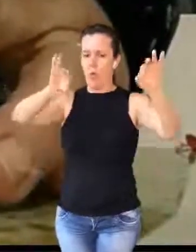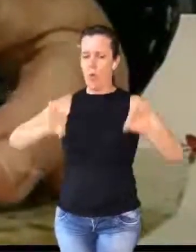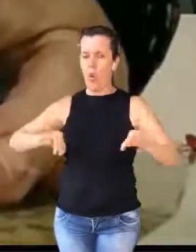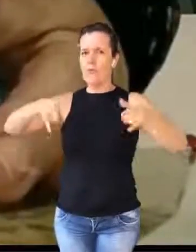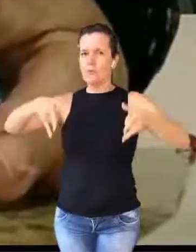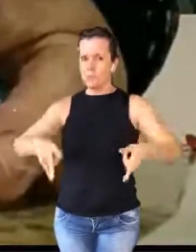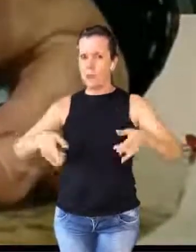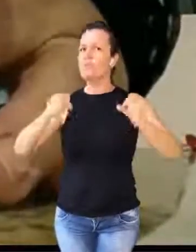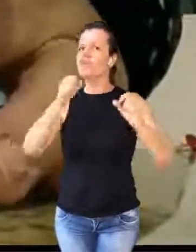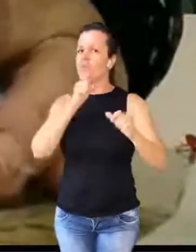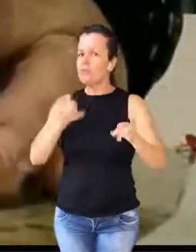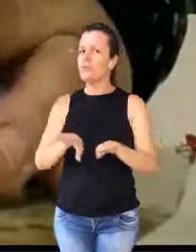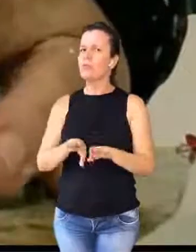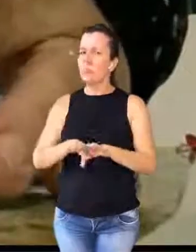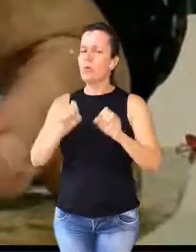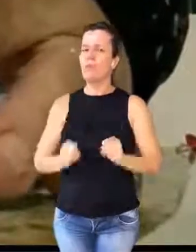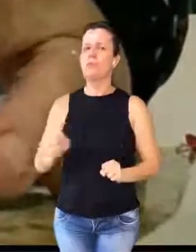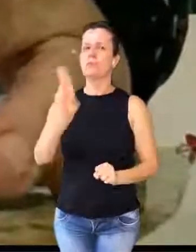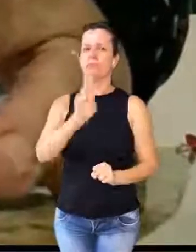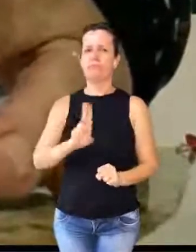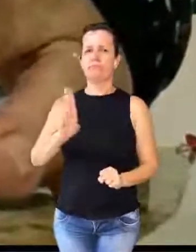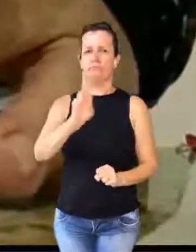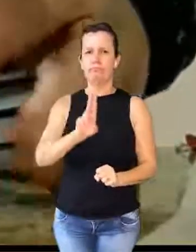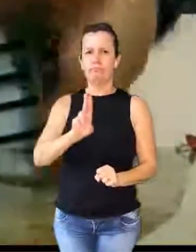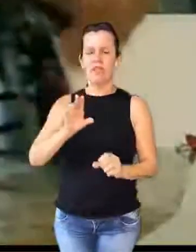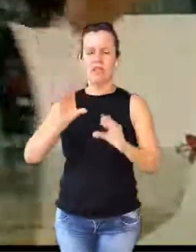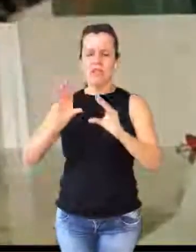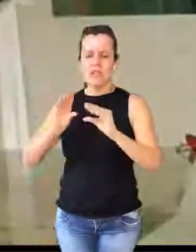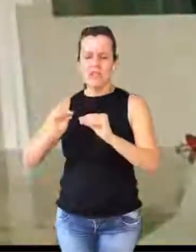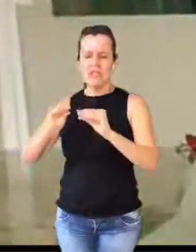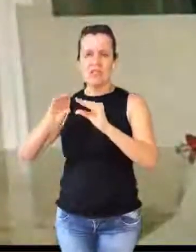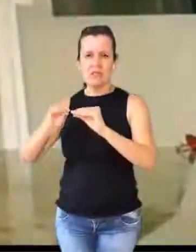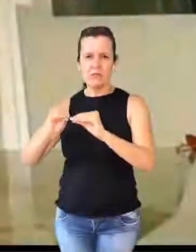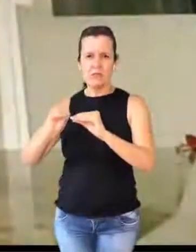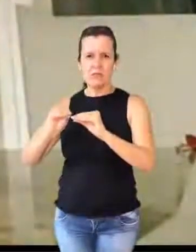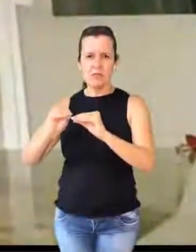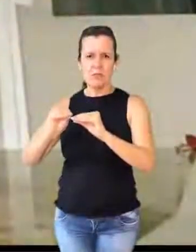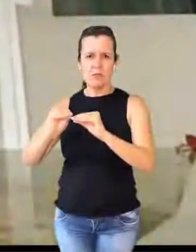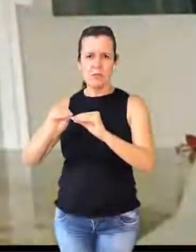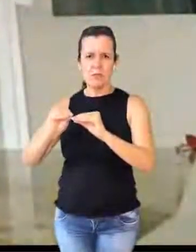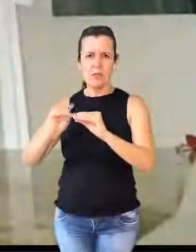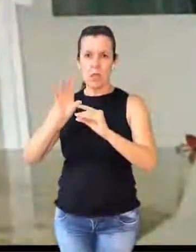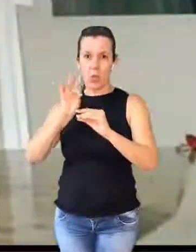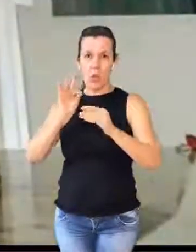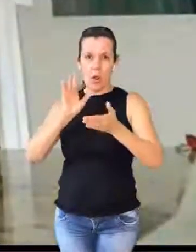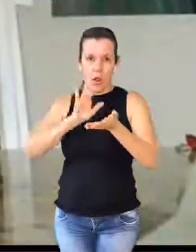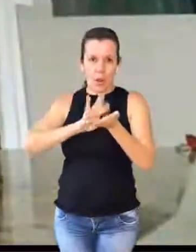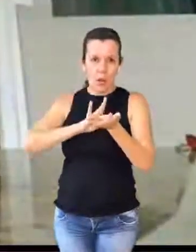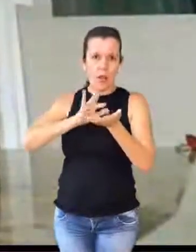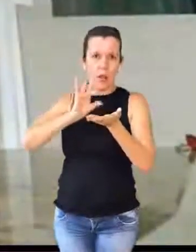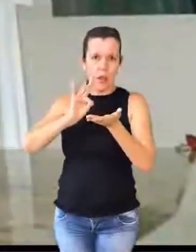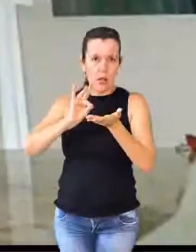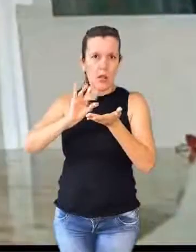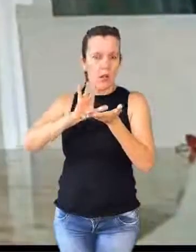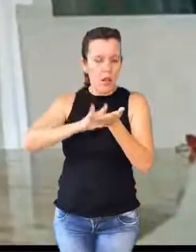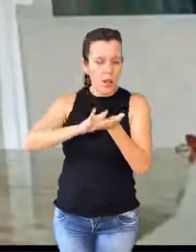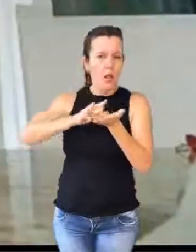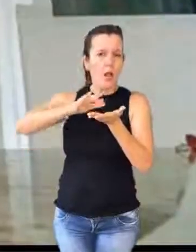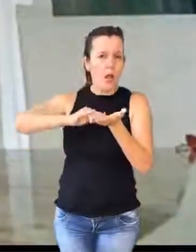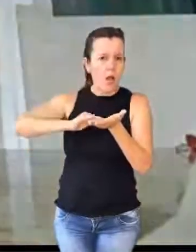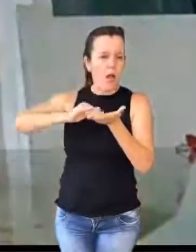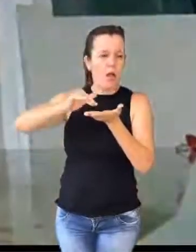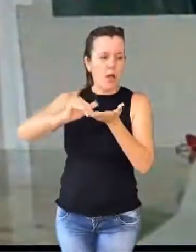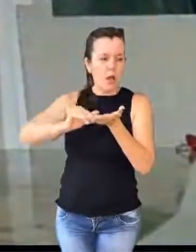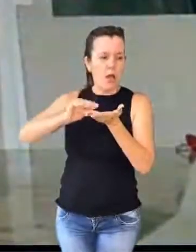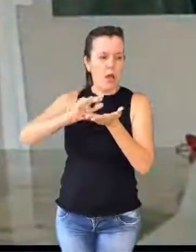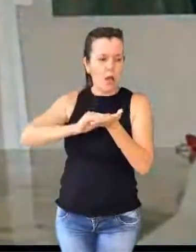você passa, entendeu? Vem com o seu tecido velho ou com um acolchoado